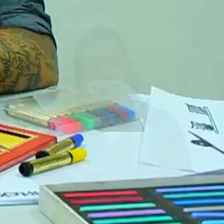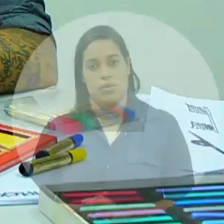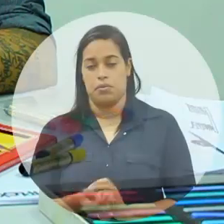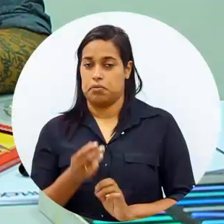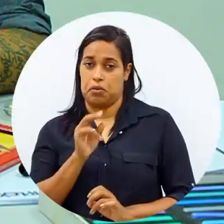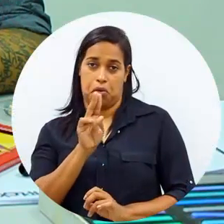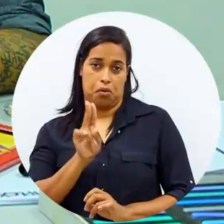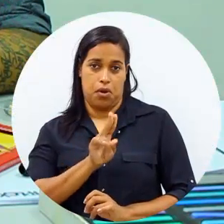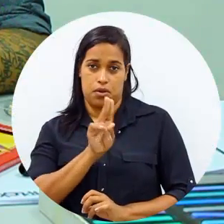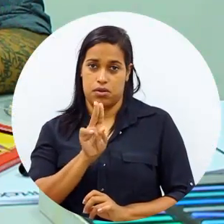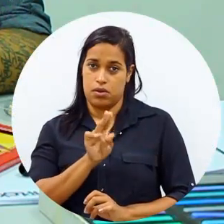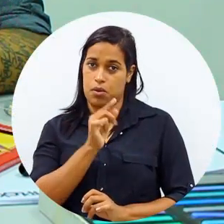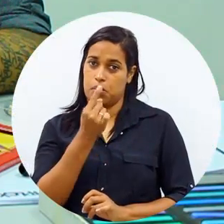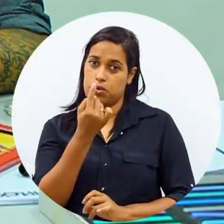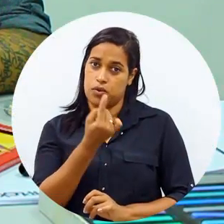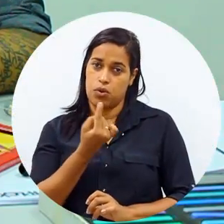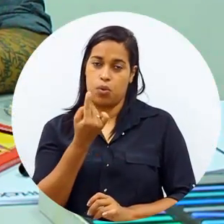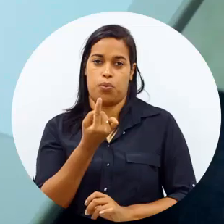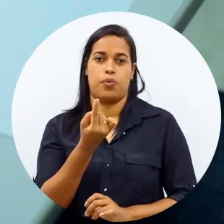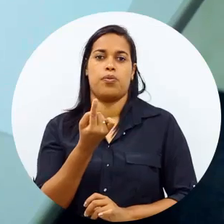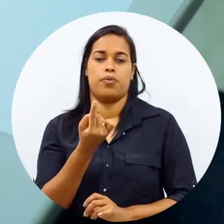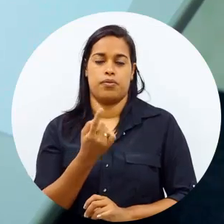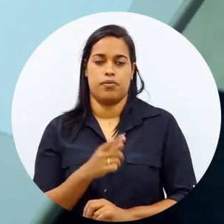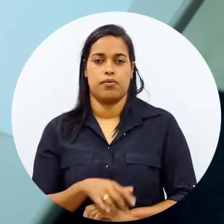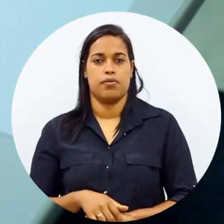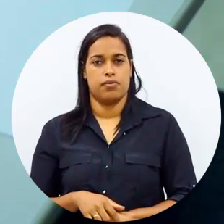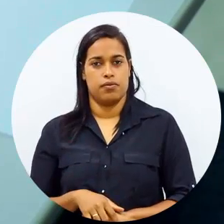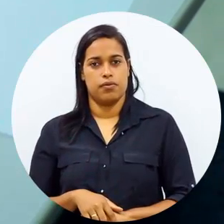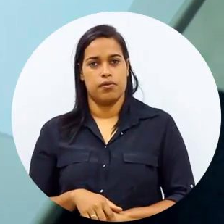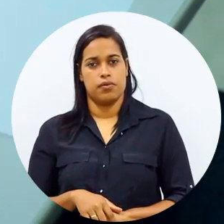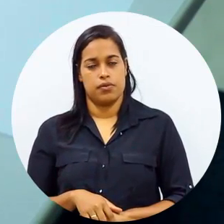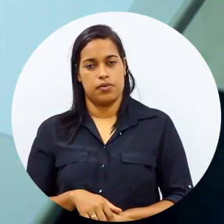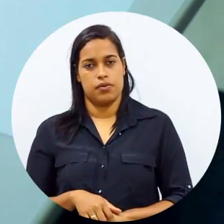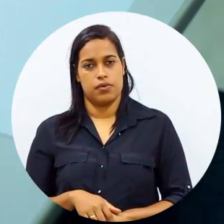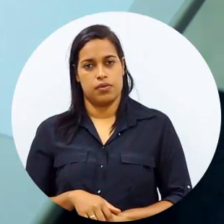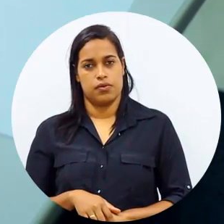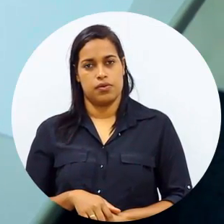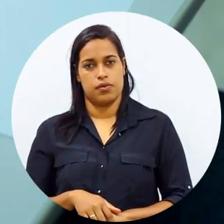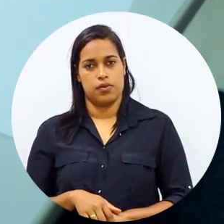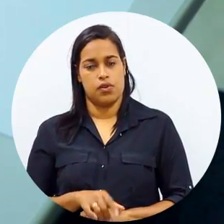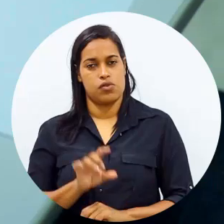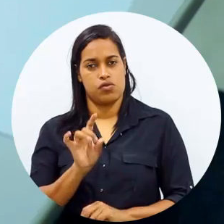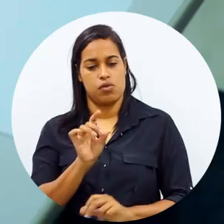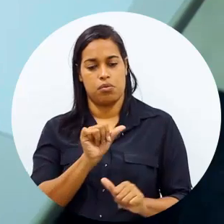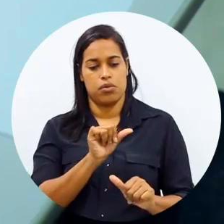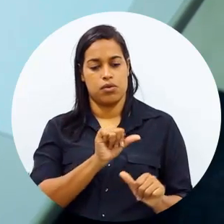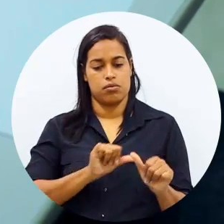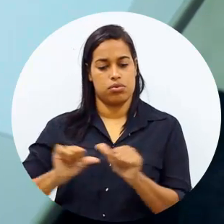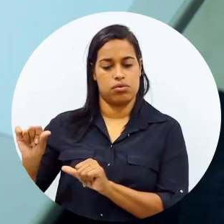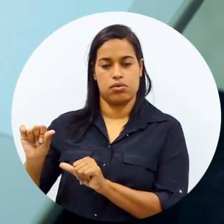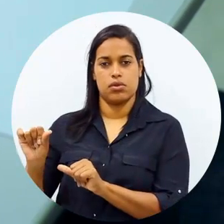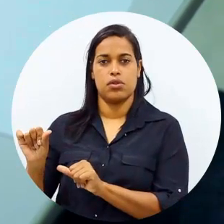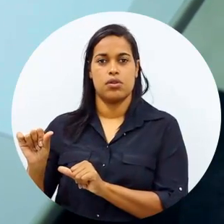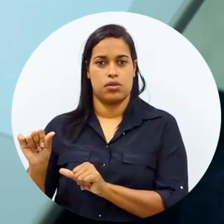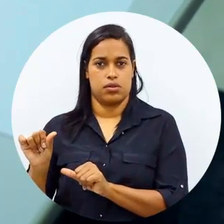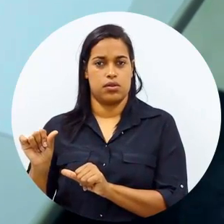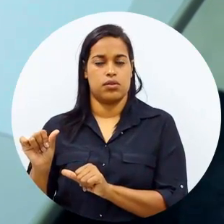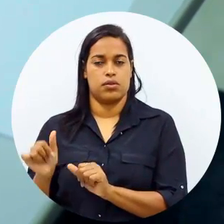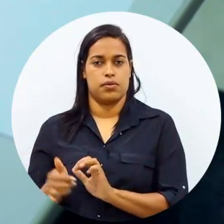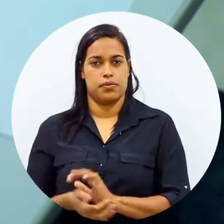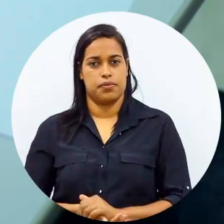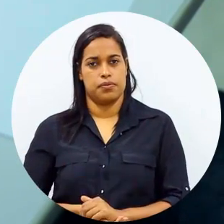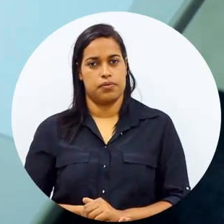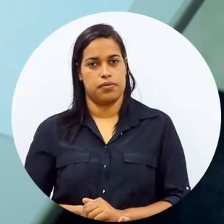De repente, o uso de um único candelabro Bastaria deslocar o